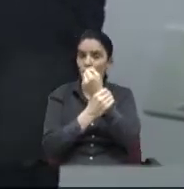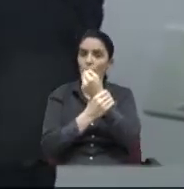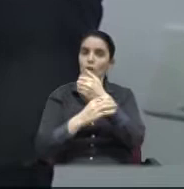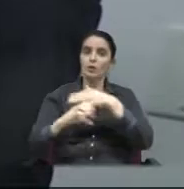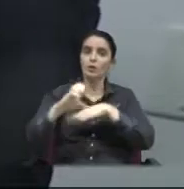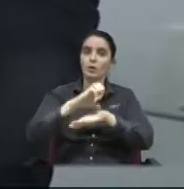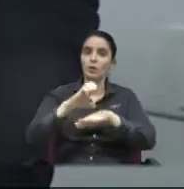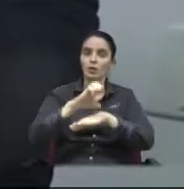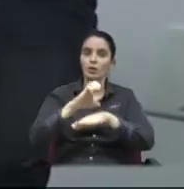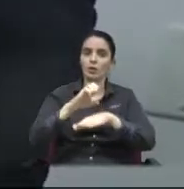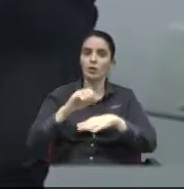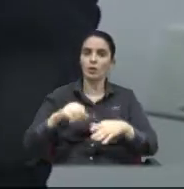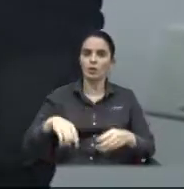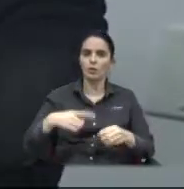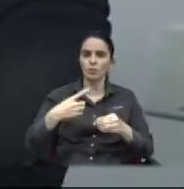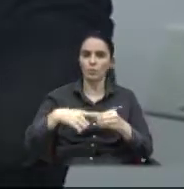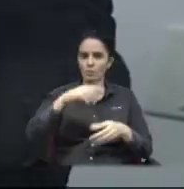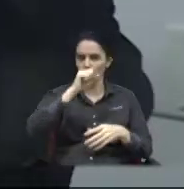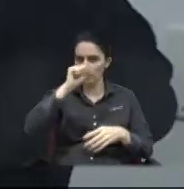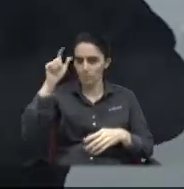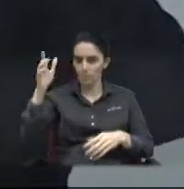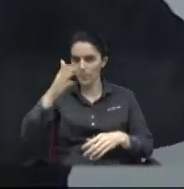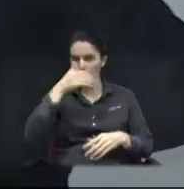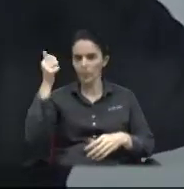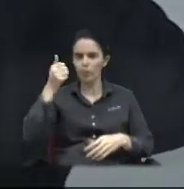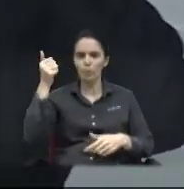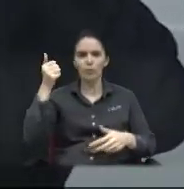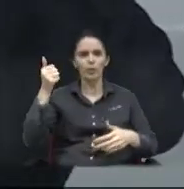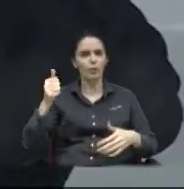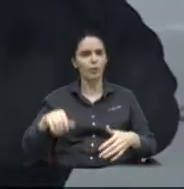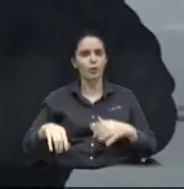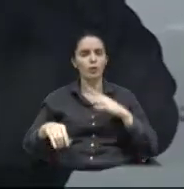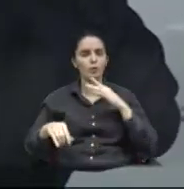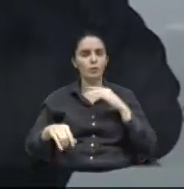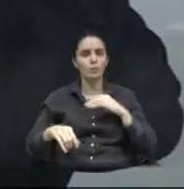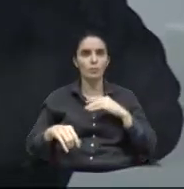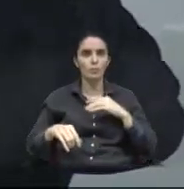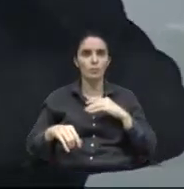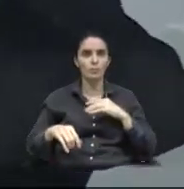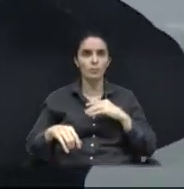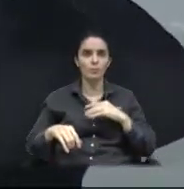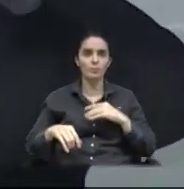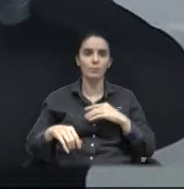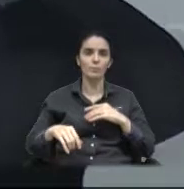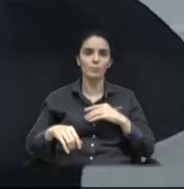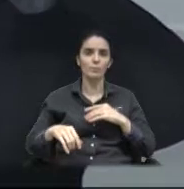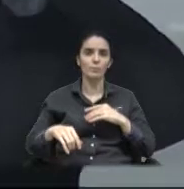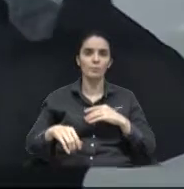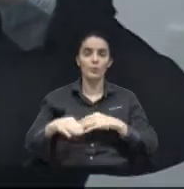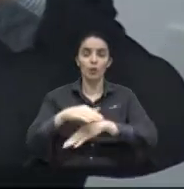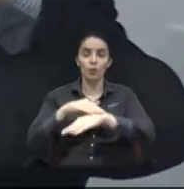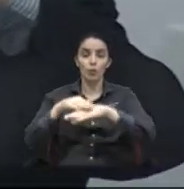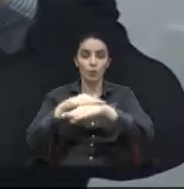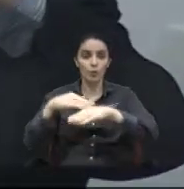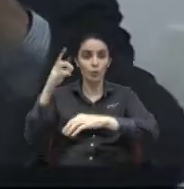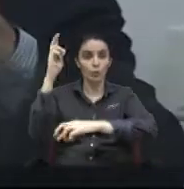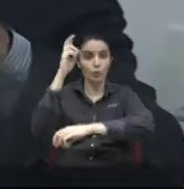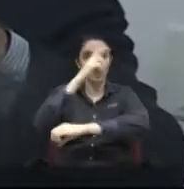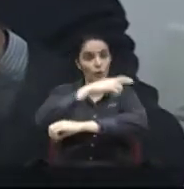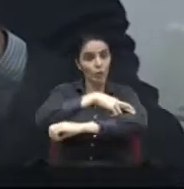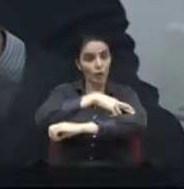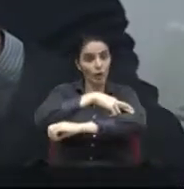melhor que campinas eu conversei com uma pessoa de rio claro o índice de coleta tão alto e